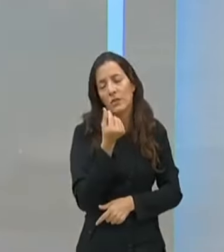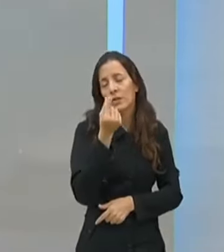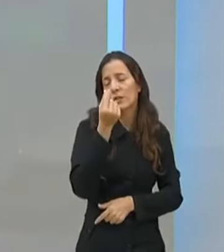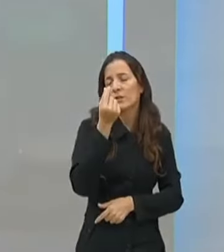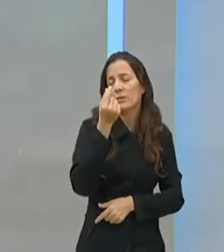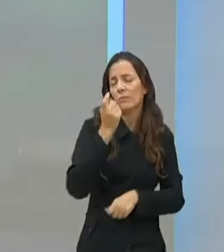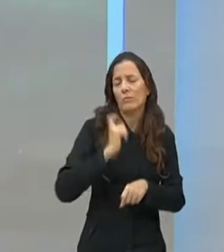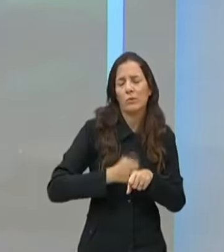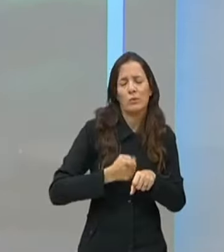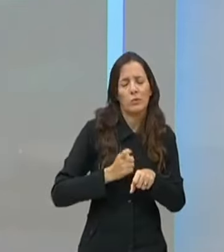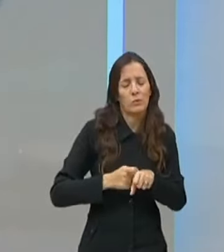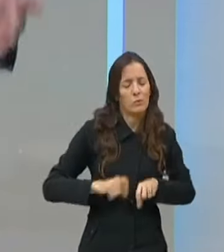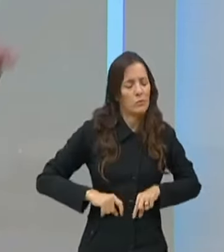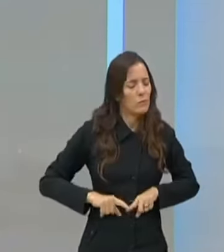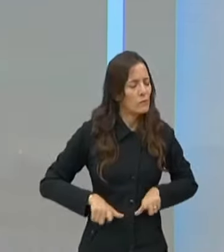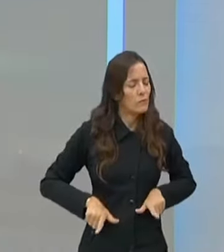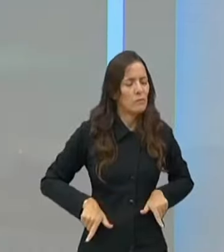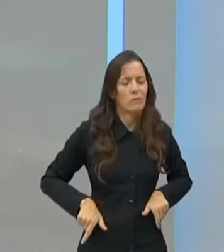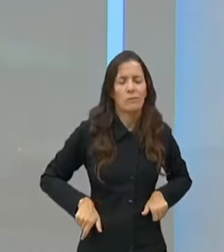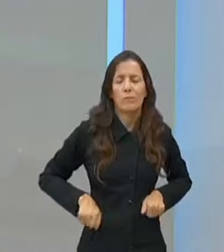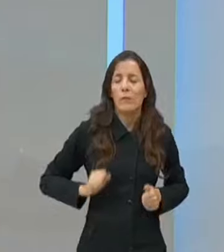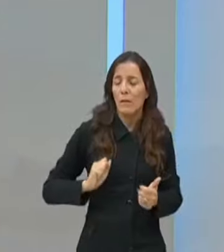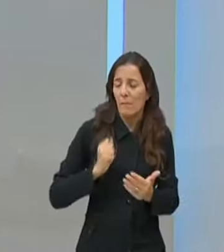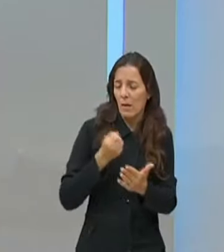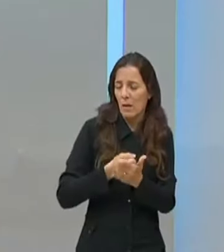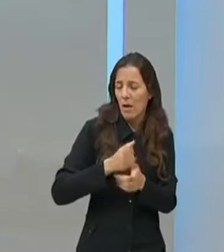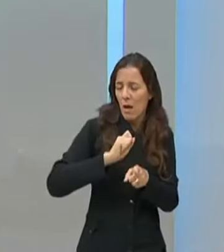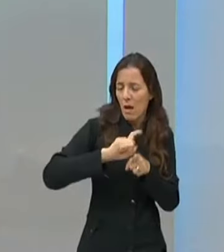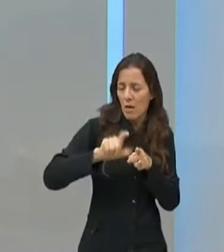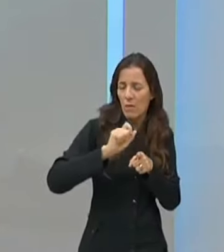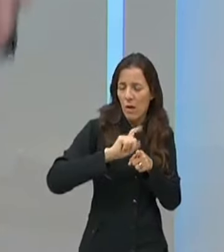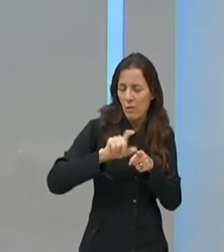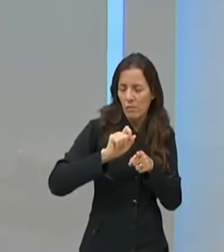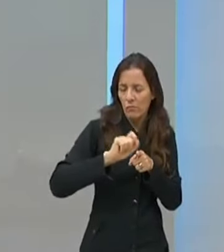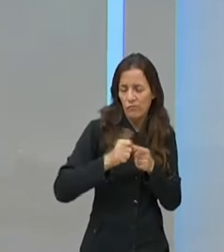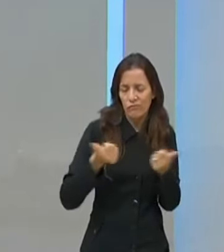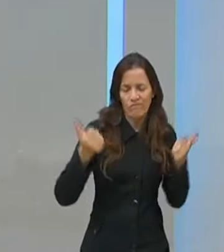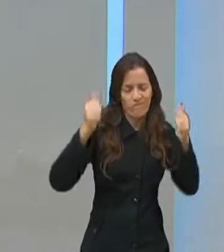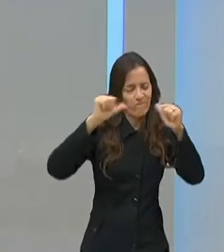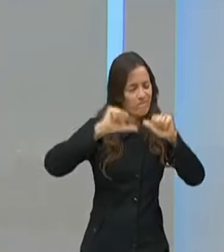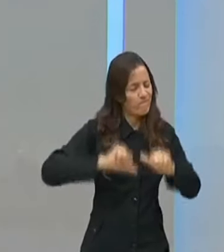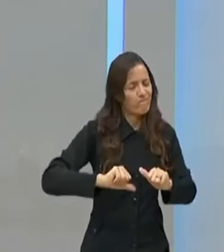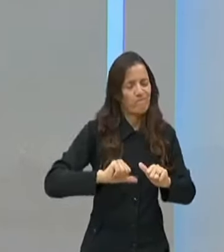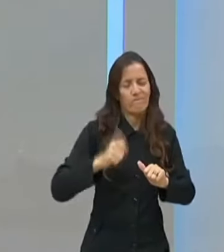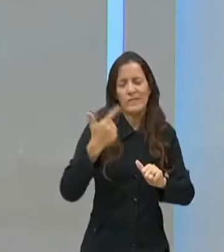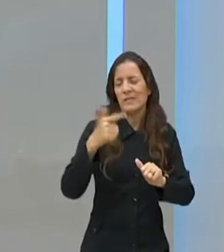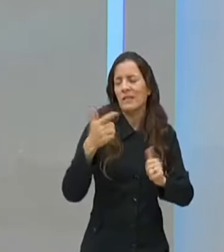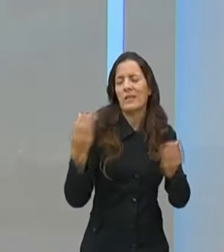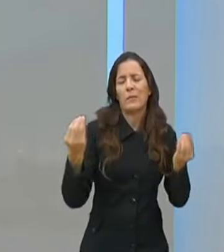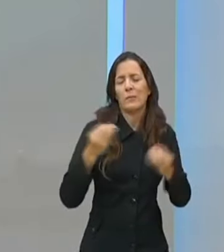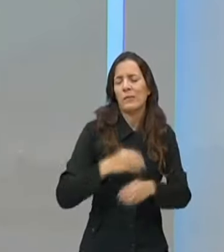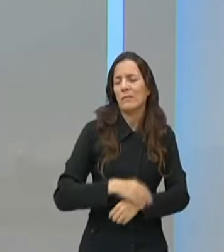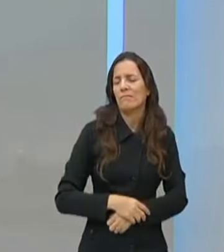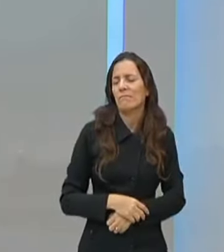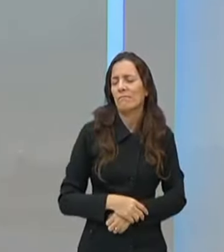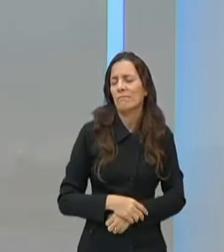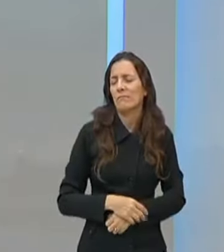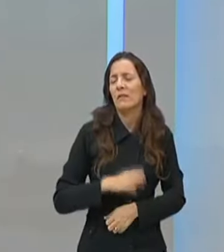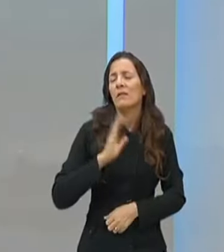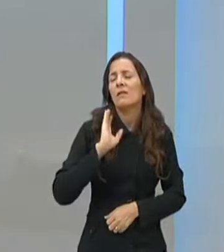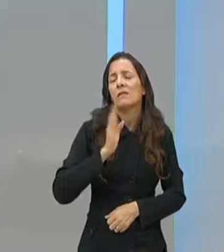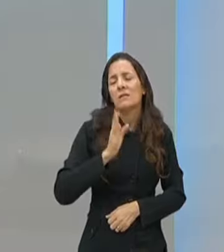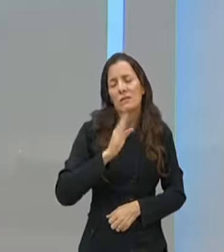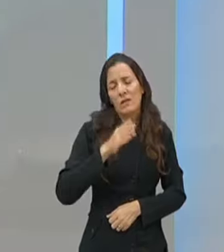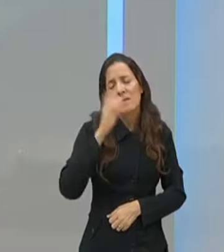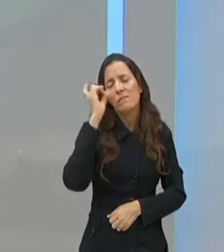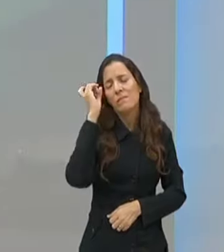mesa, não tem para pagar um aluguel, Senhor, já está com os aluguéis atrasados. Senhor, eu não sei o motivo